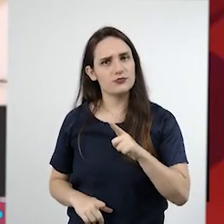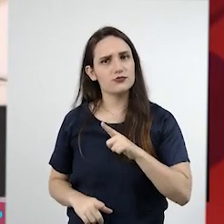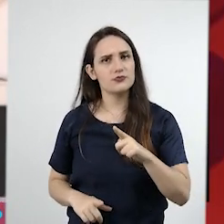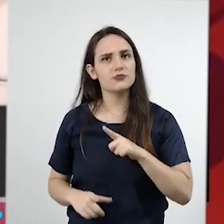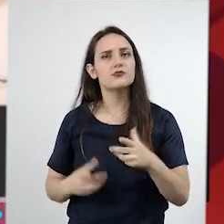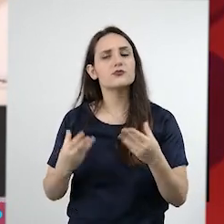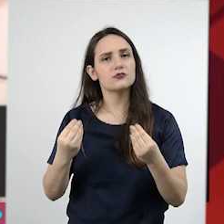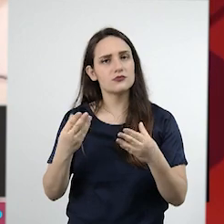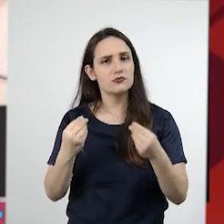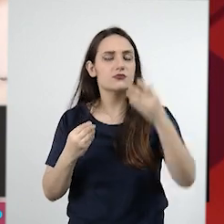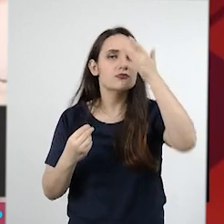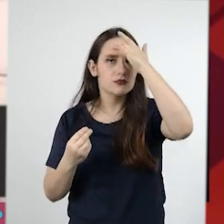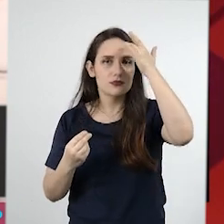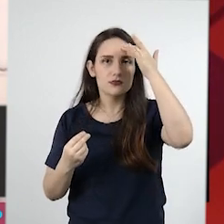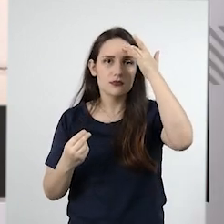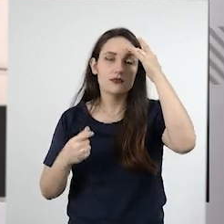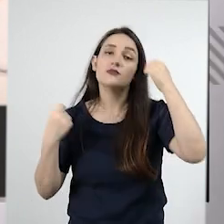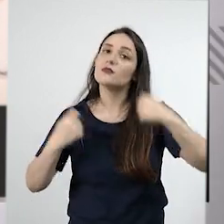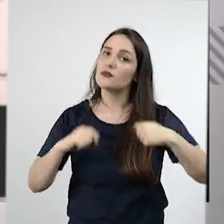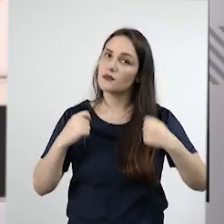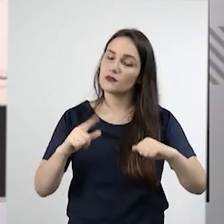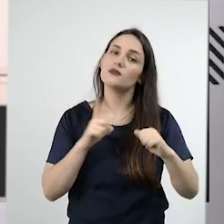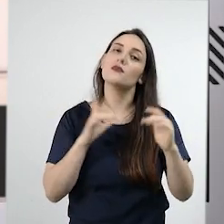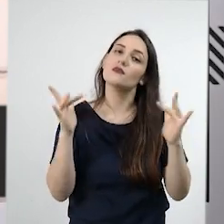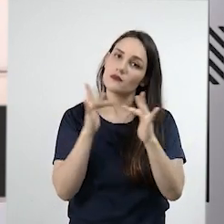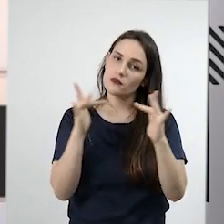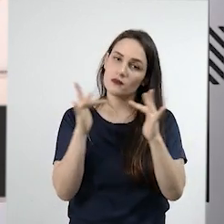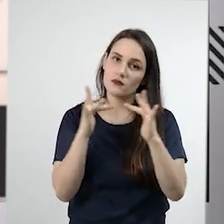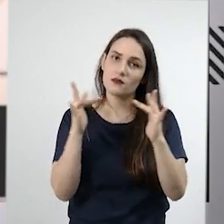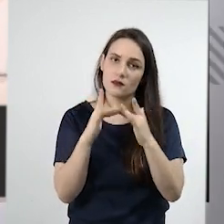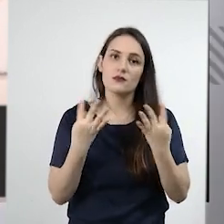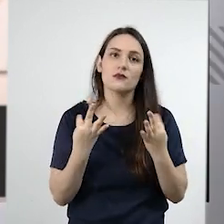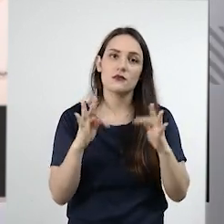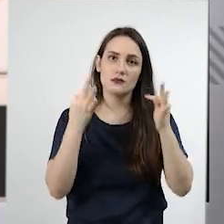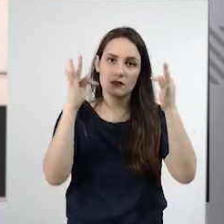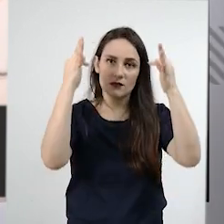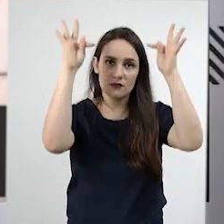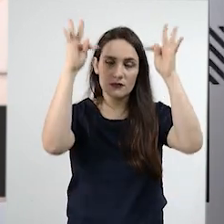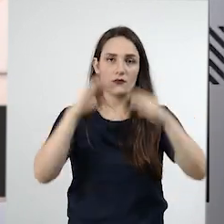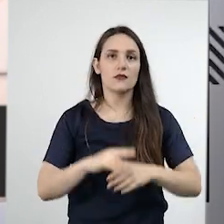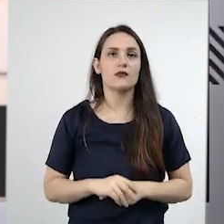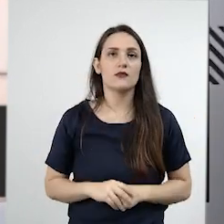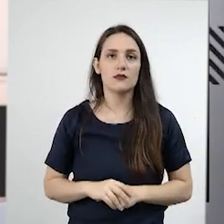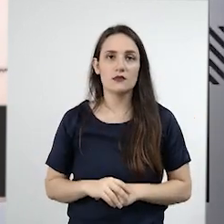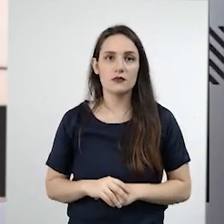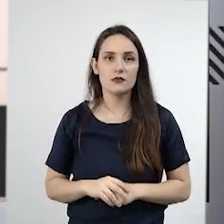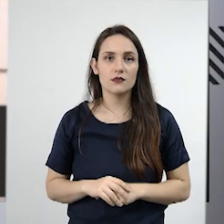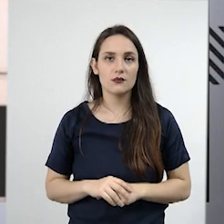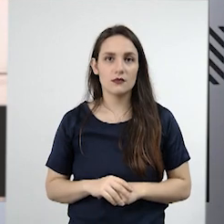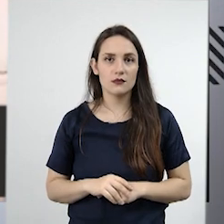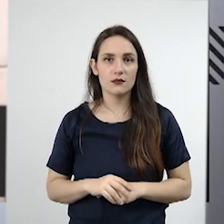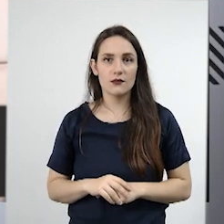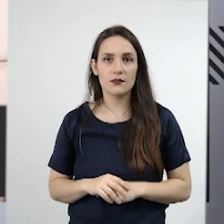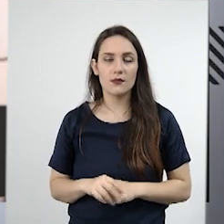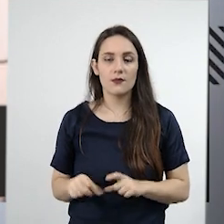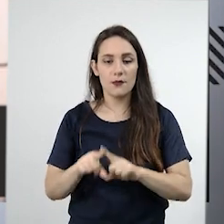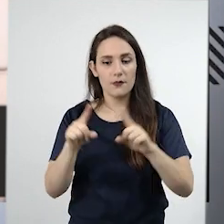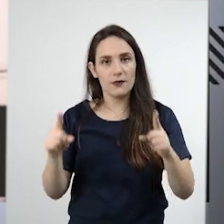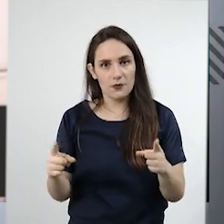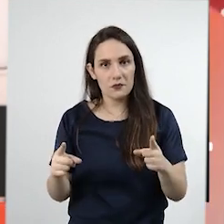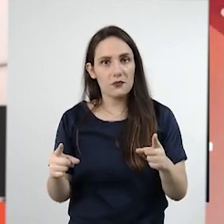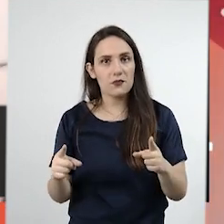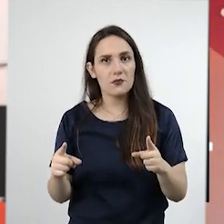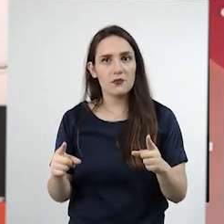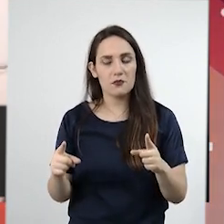né, obrigatório com a tecnologia, e a dificuldade maior são das gerações anteriores à nossa, né, dos mais